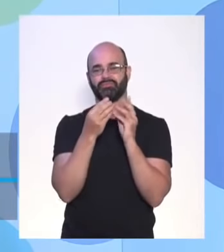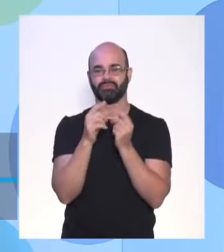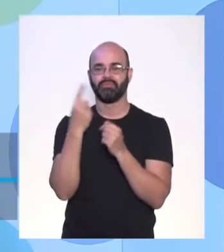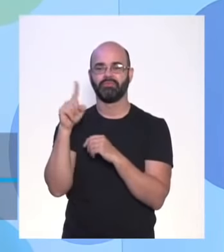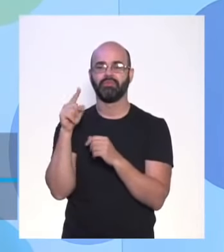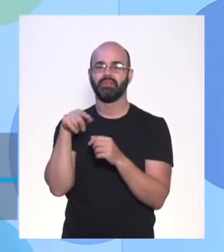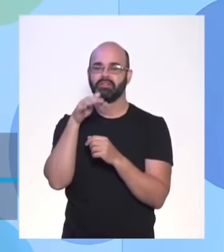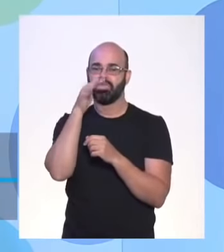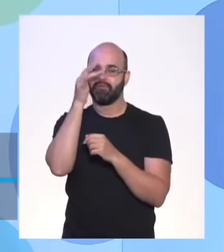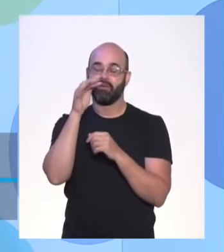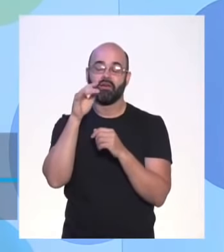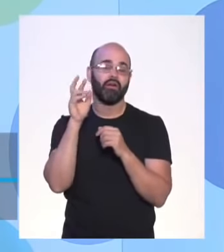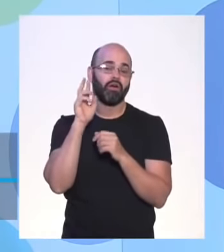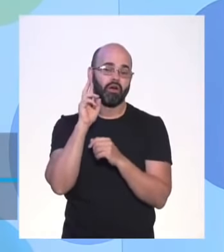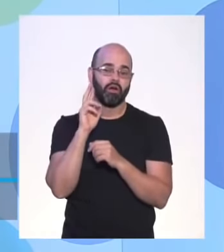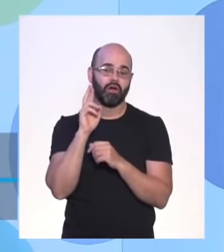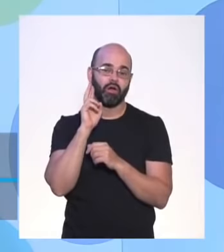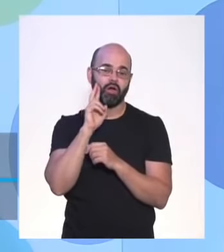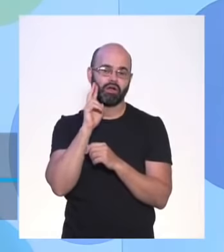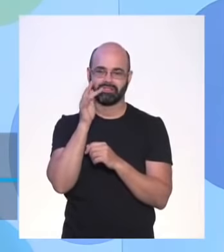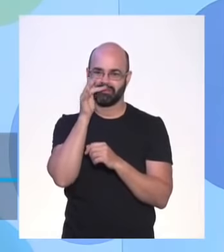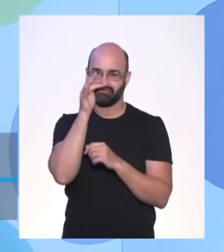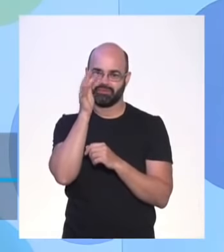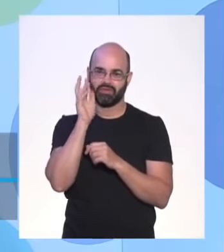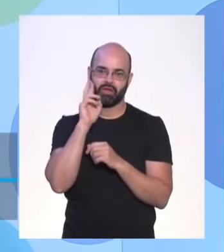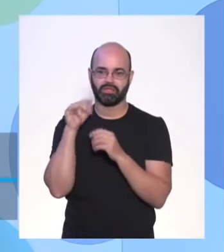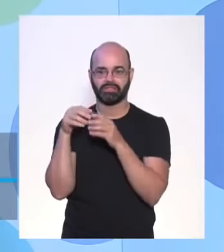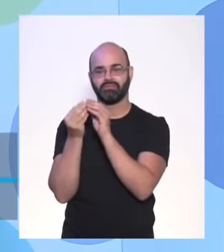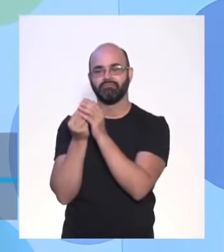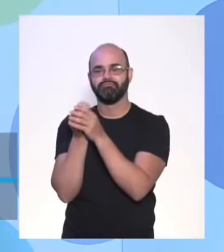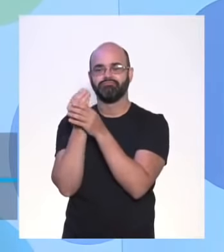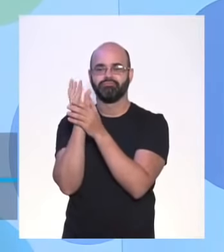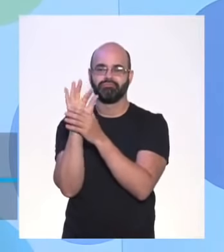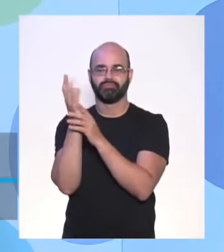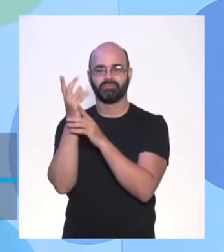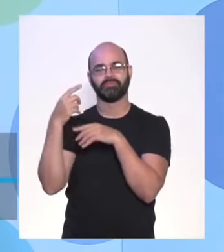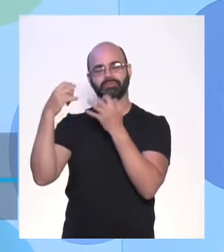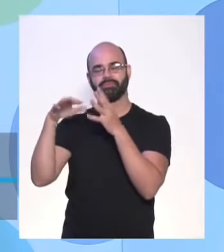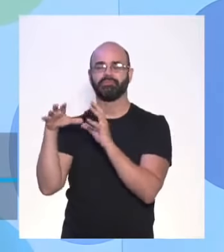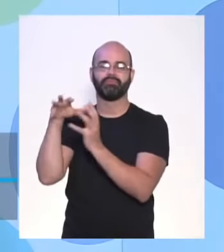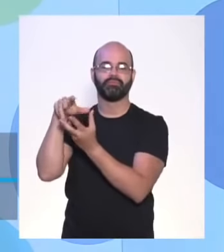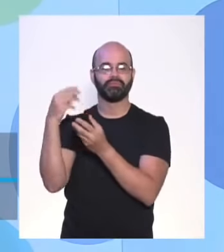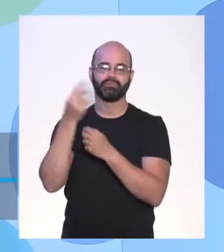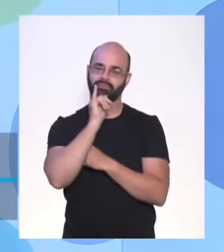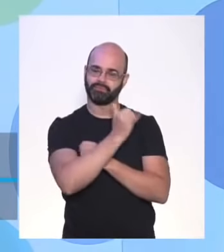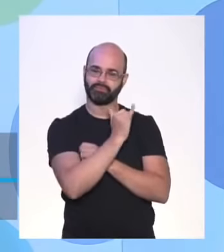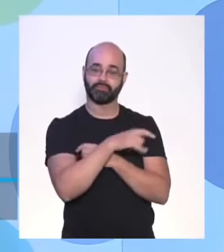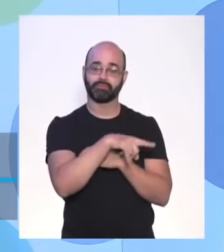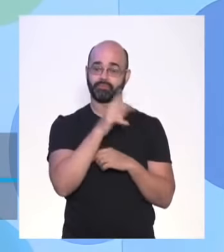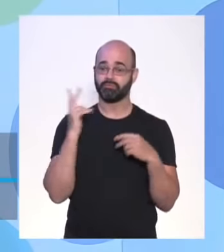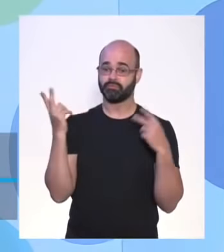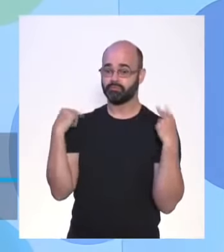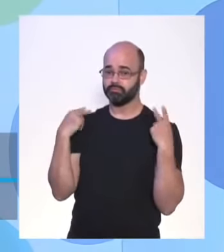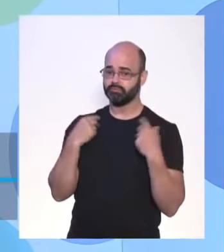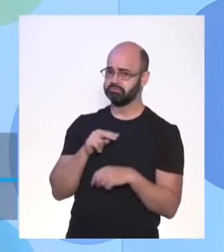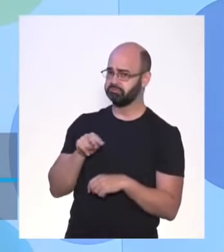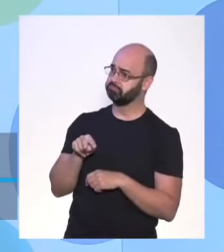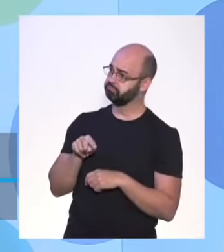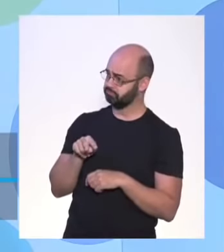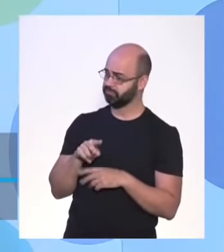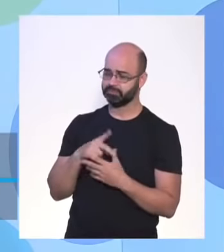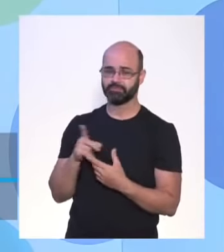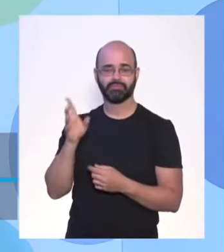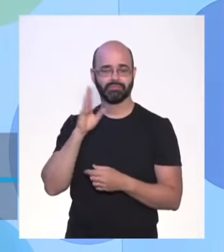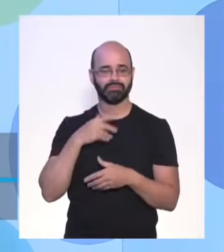e a pivô do Pequeno Príncipe sair Em suas viagens em busca de sentido das coisas o piloto a personagem principal criam um